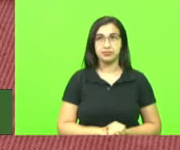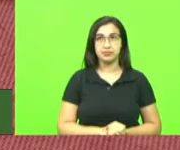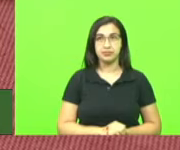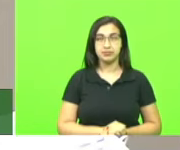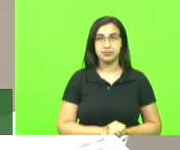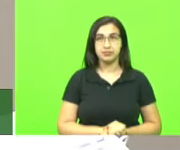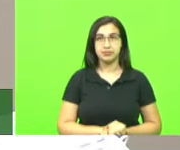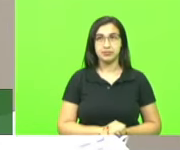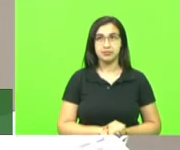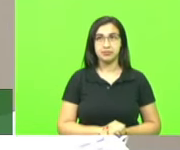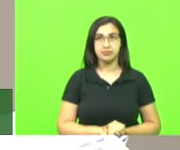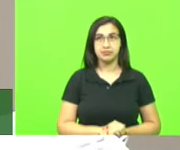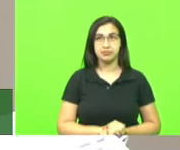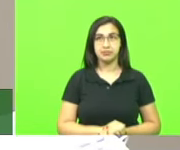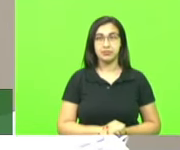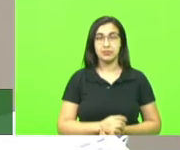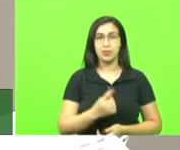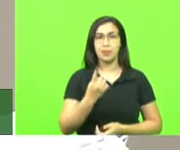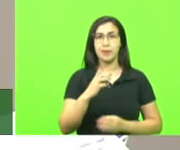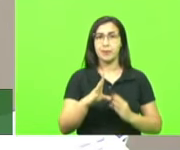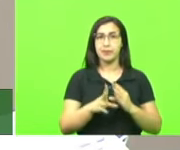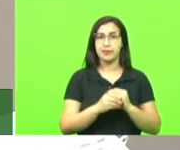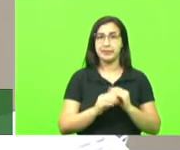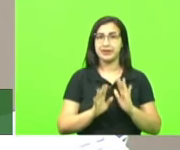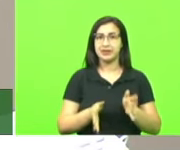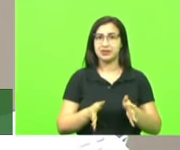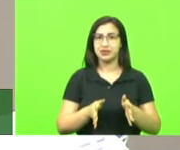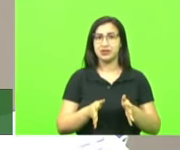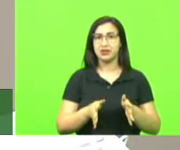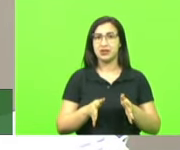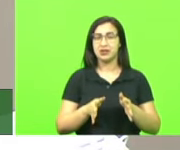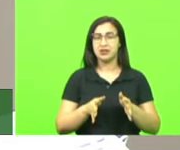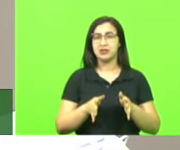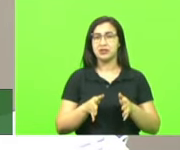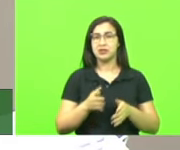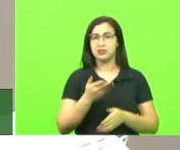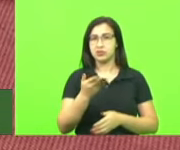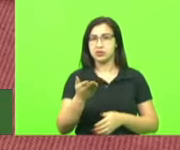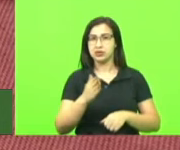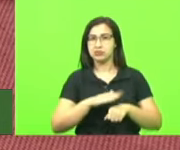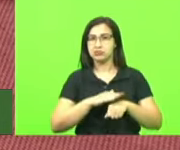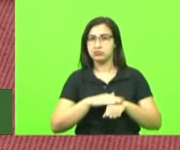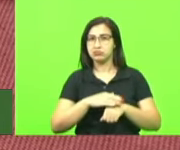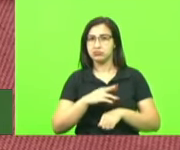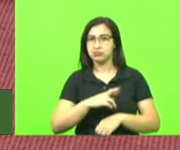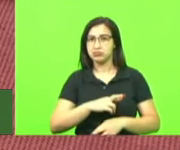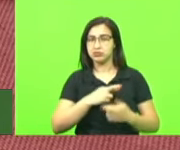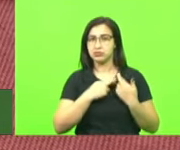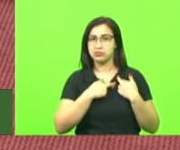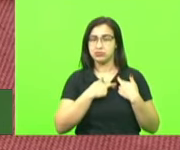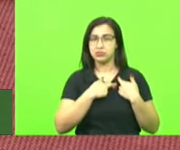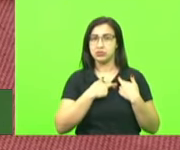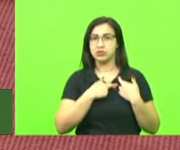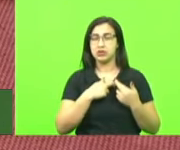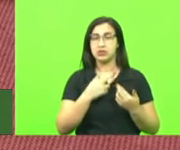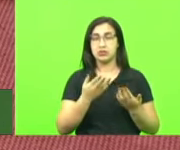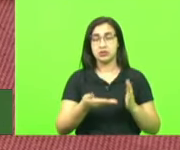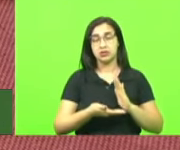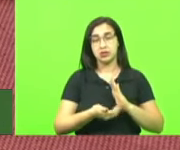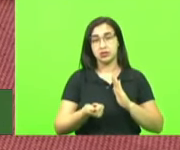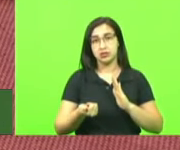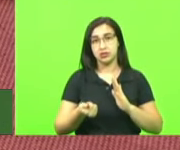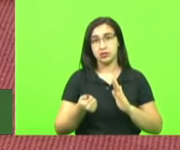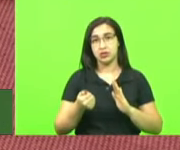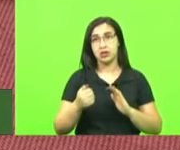O problema é que nós temos uma emenda em plenário, acho que é de autoria de Vossa Excelência, que agora estão me falando aqui. Sim, se Vossa Excelência retirar, aí nós